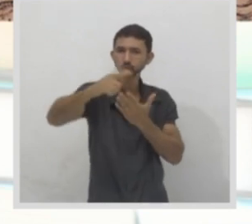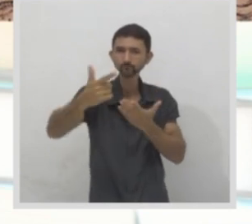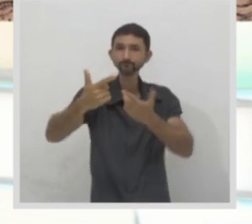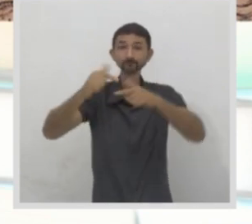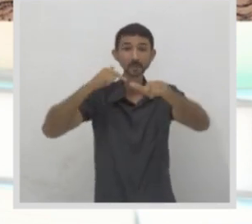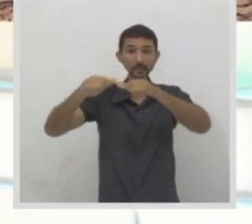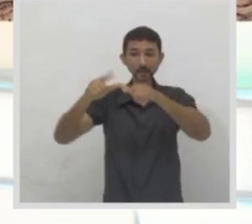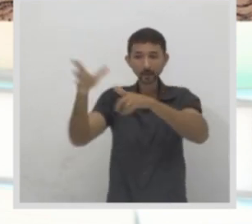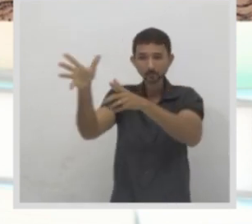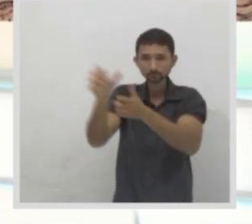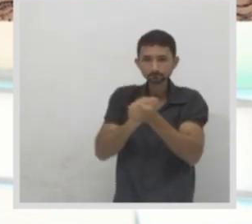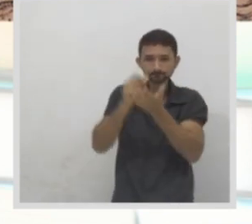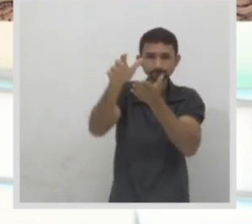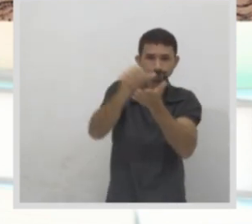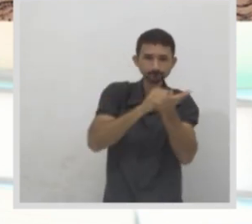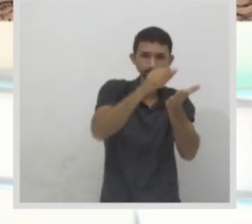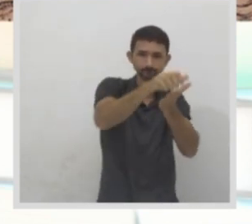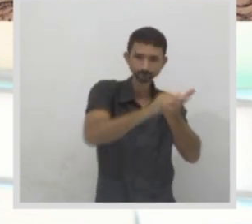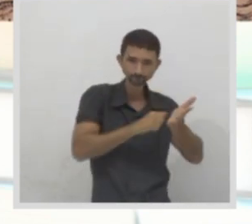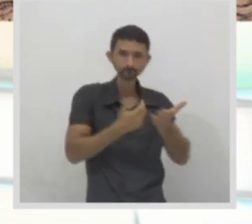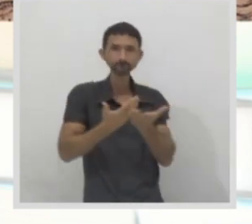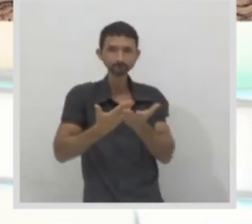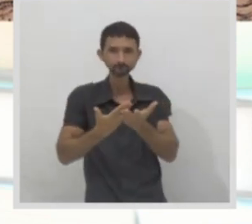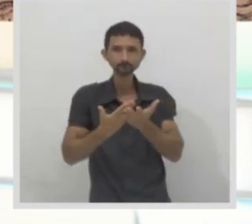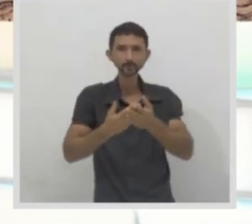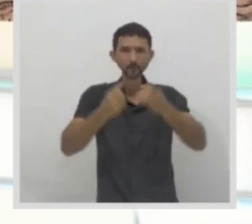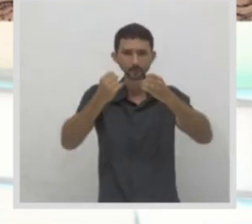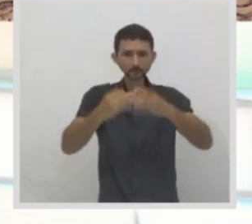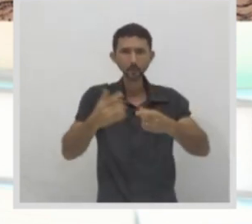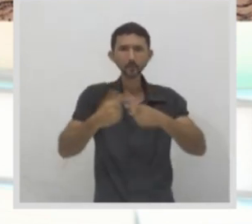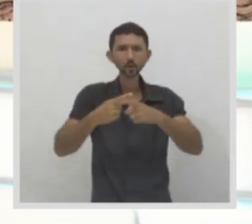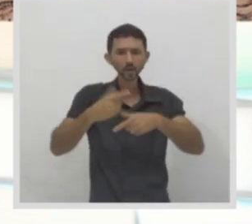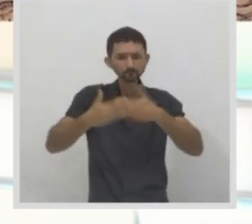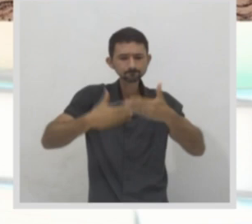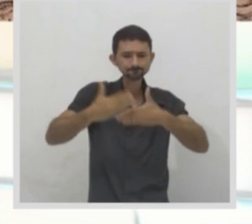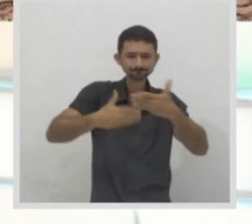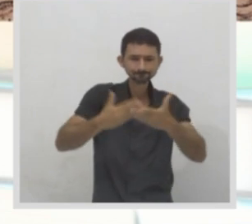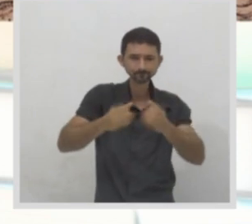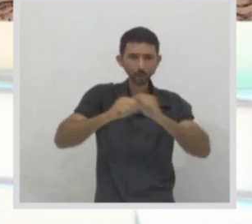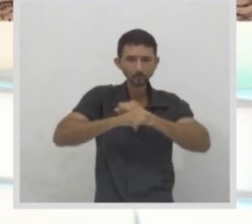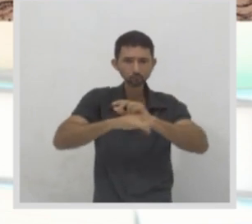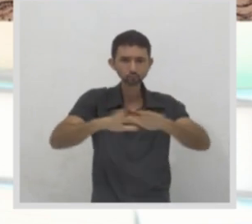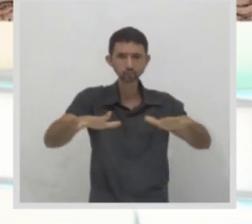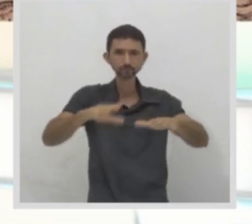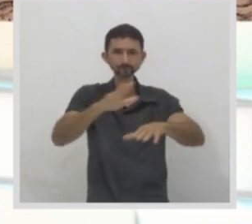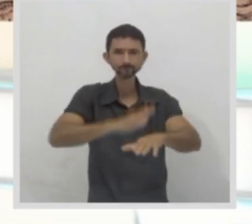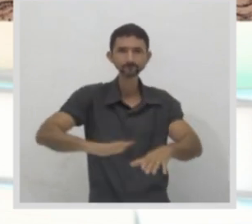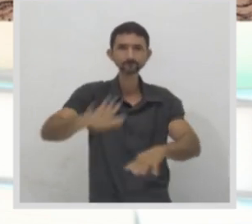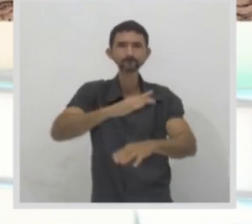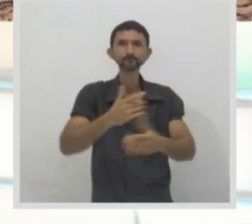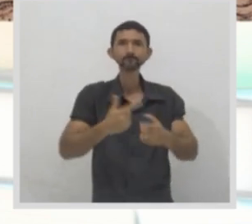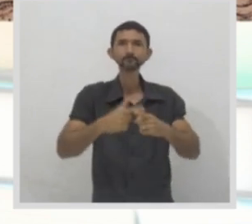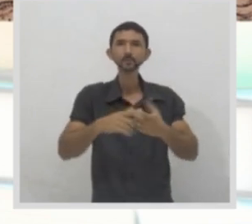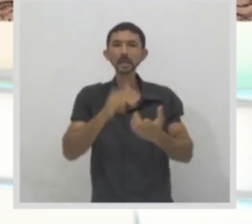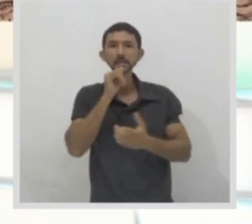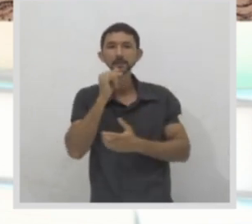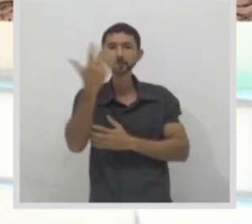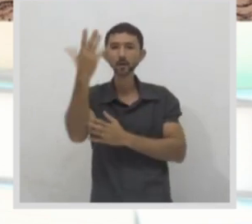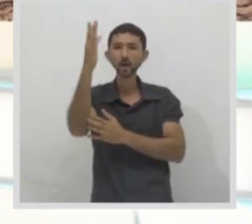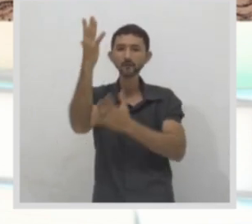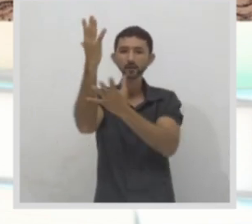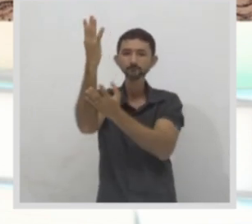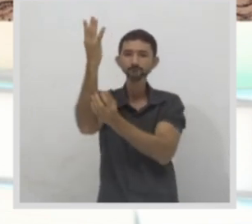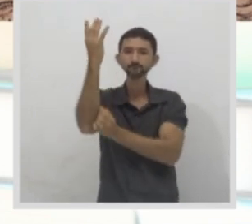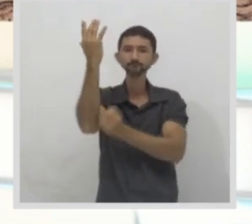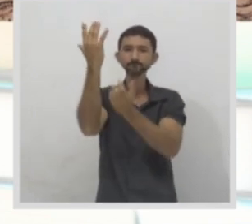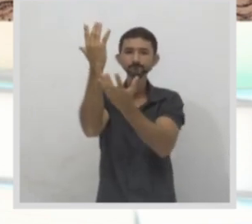vou dizer para vocês por que ele não dinamizou a ocupação do território. Porque ele é uma atividade extrativista.